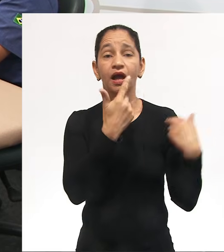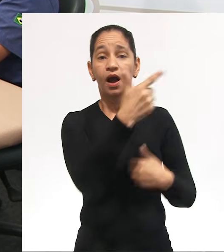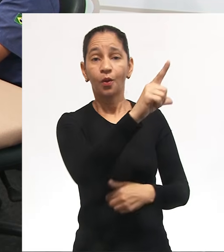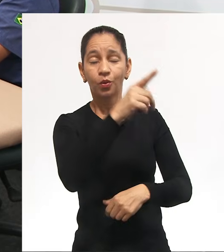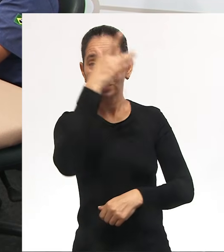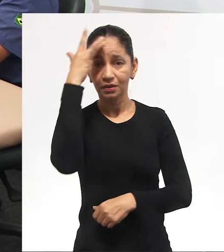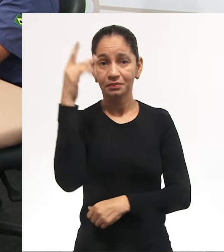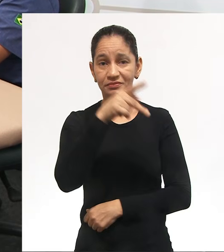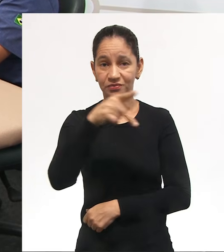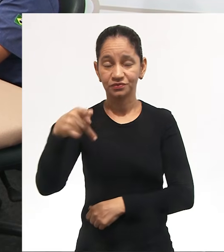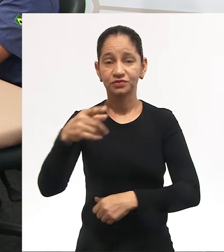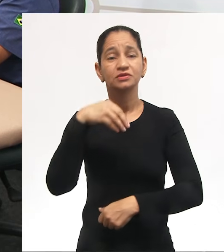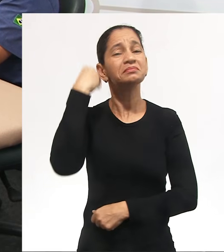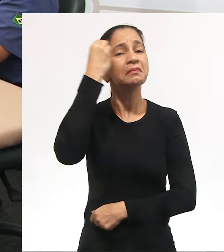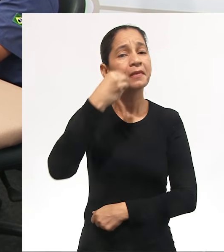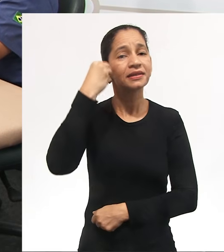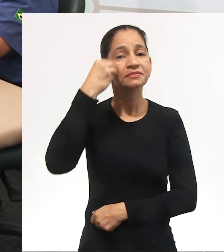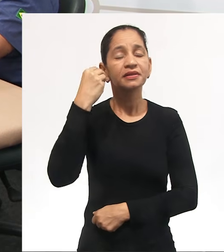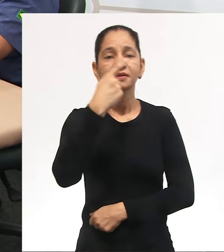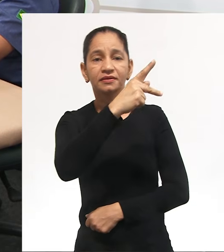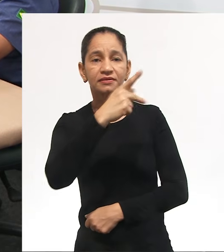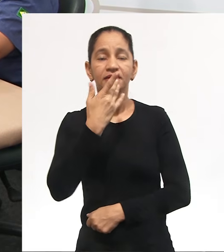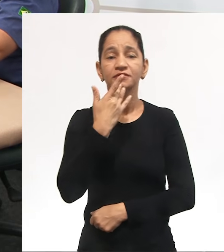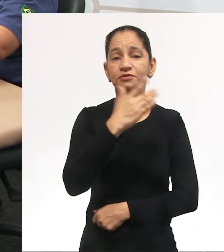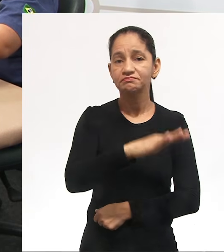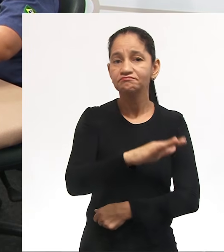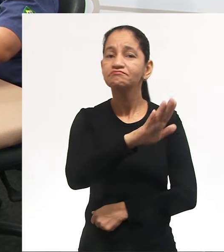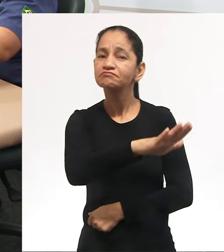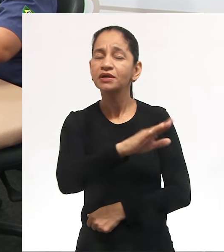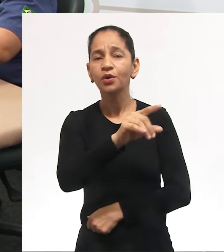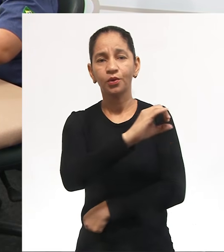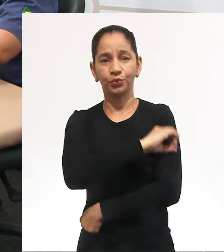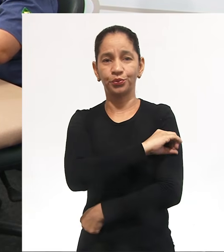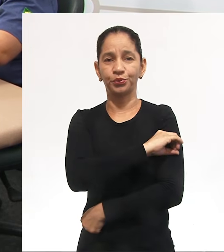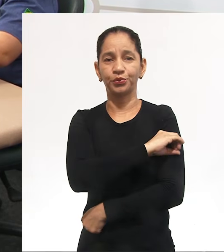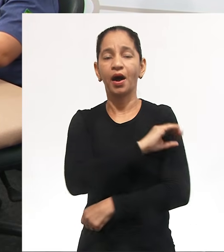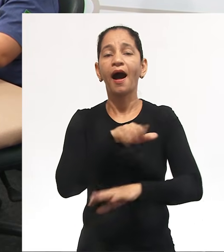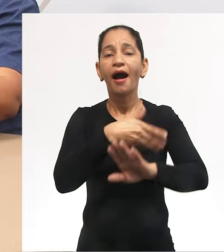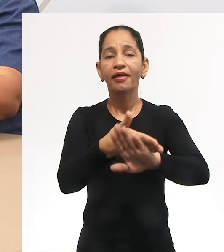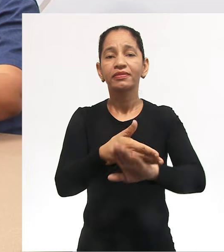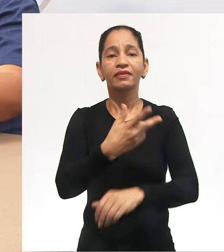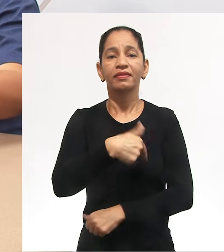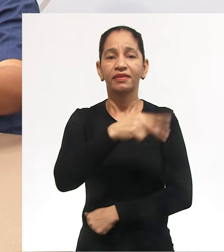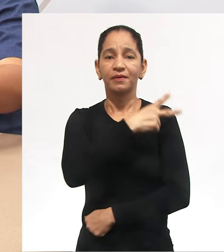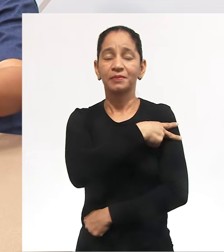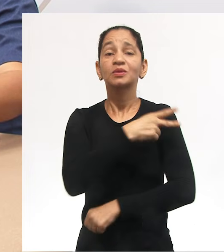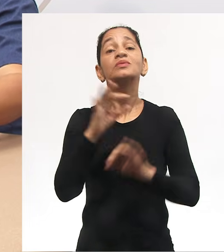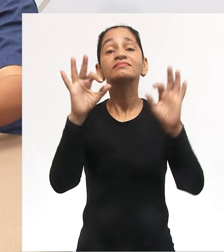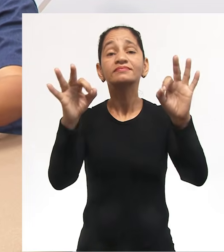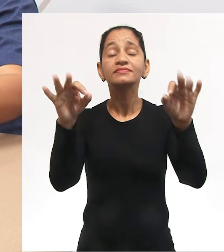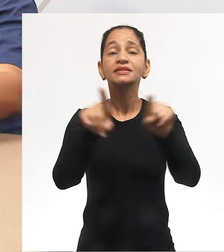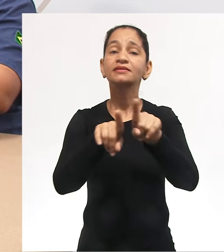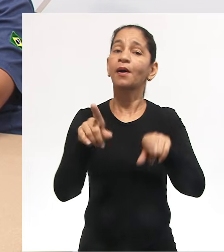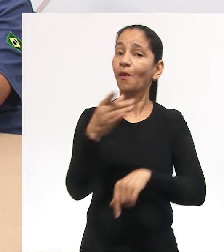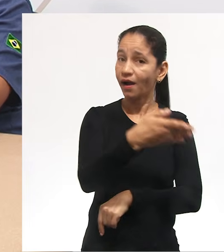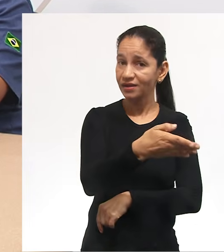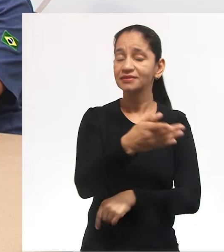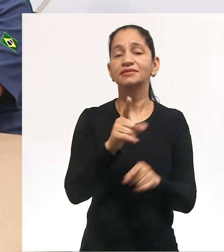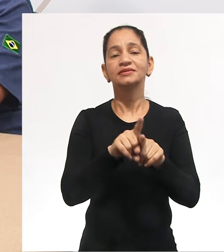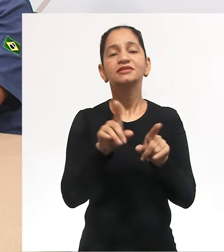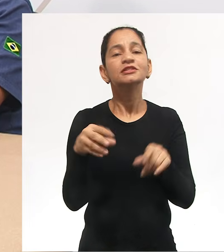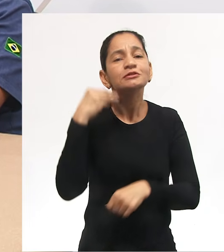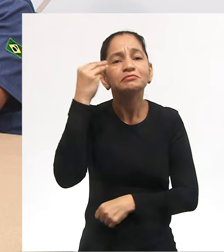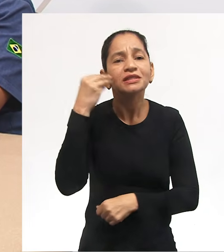ao 5º ano, né. E a outra professora, que tinha mais experiência com as pequenininhas, da creche a